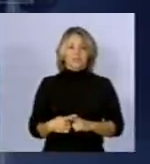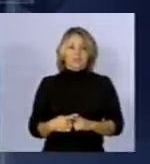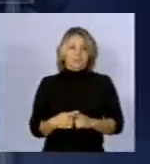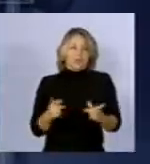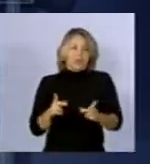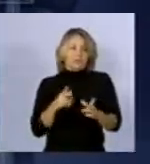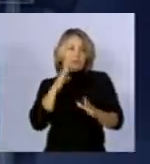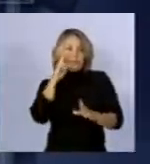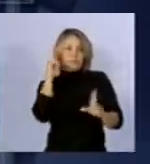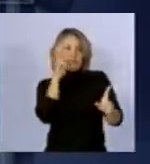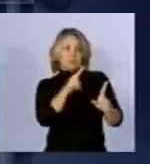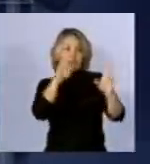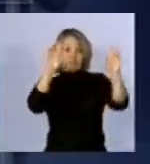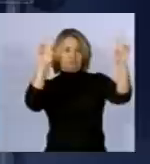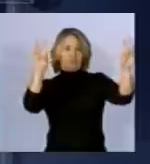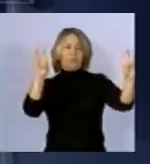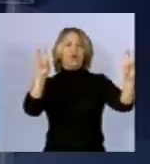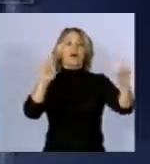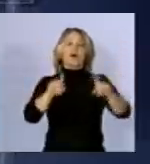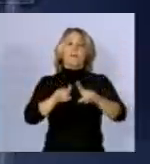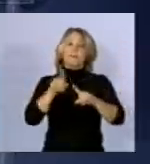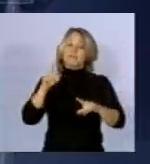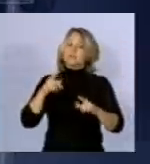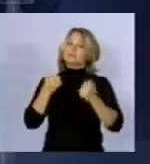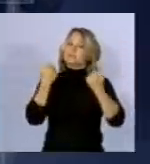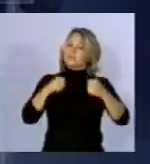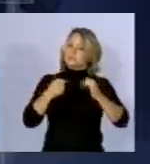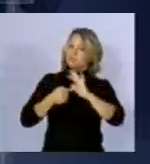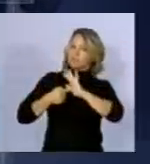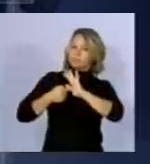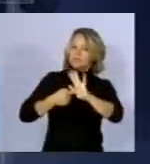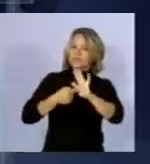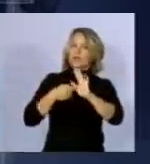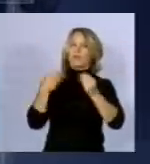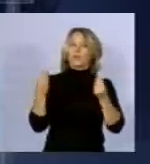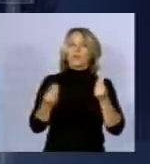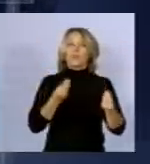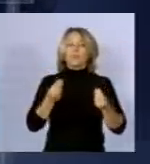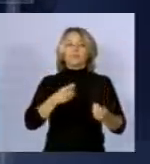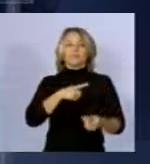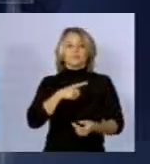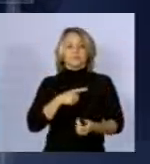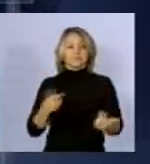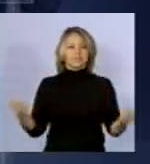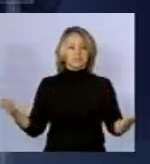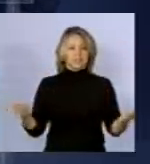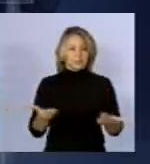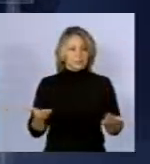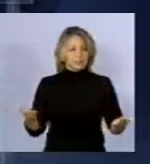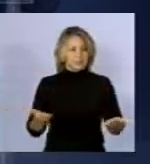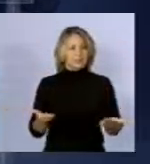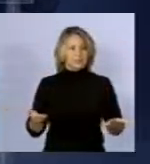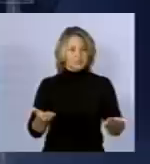enfoque Mas é só para deixar bastante Evidente como Há uma grande eh